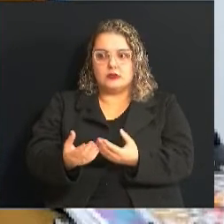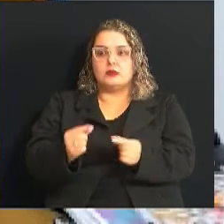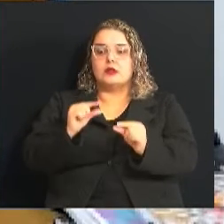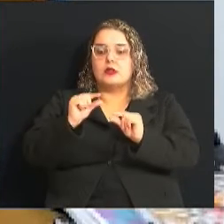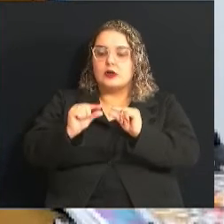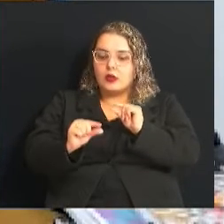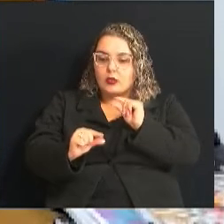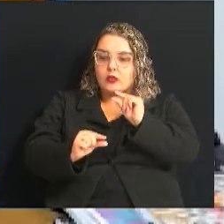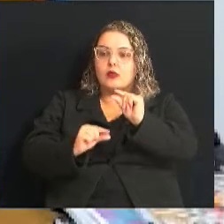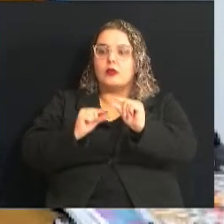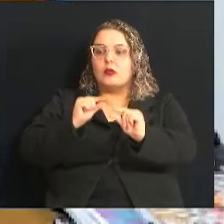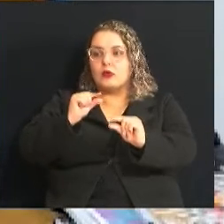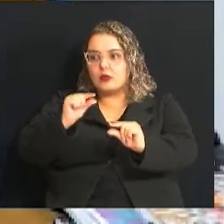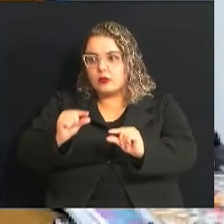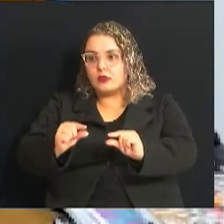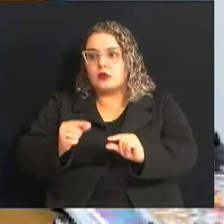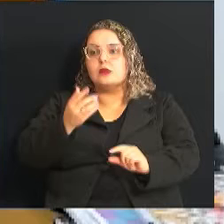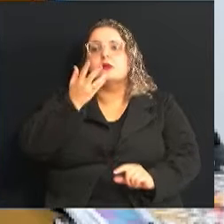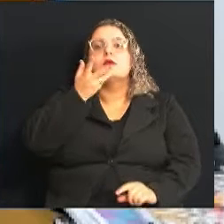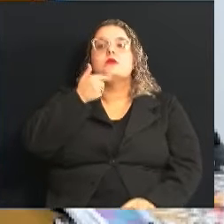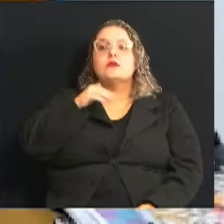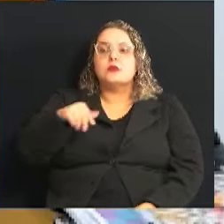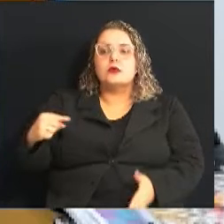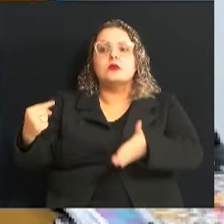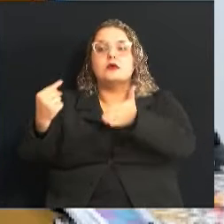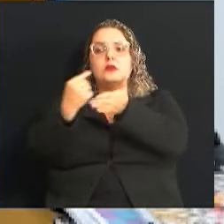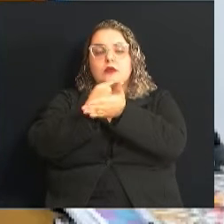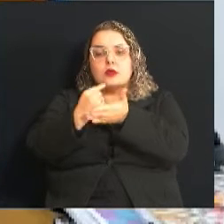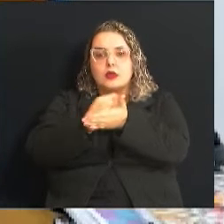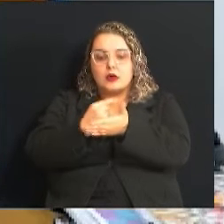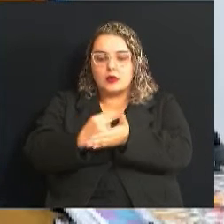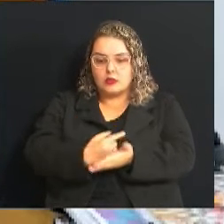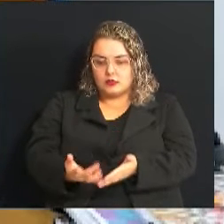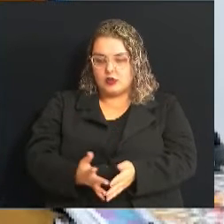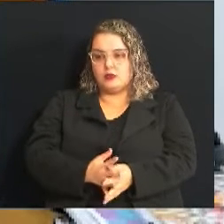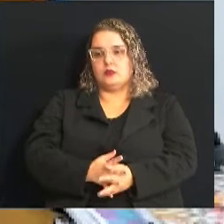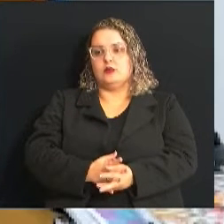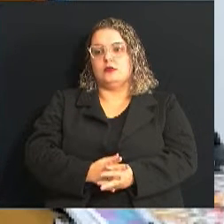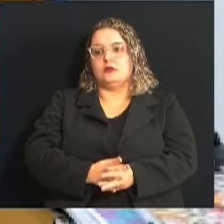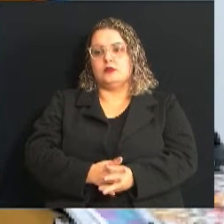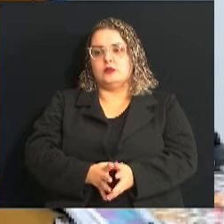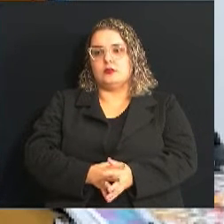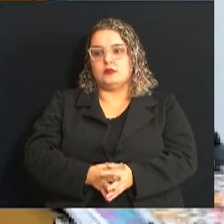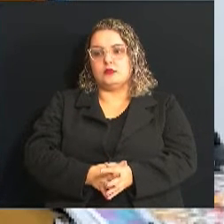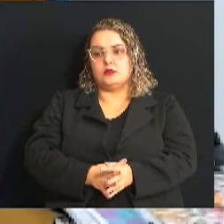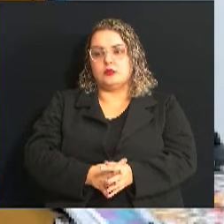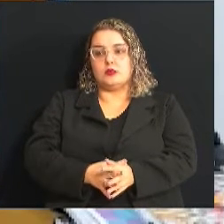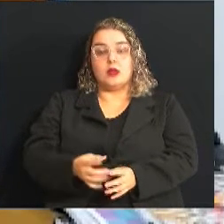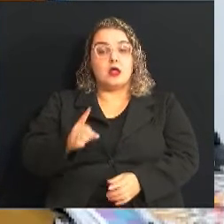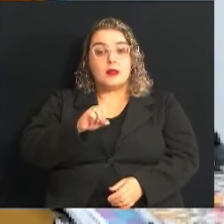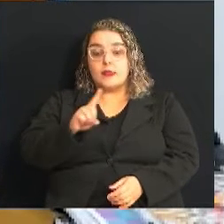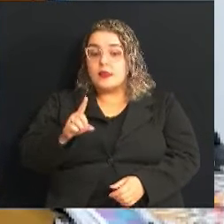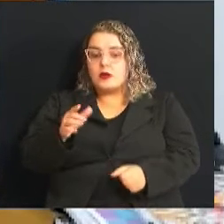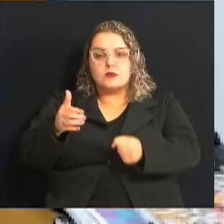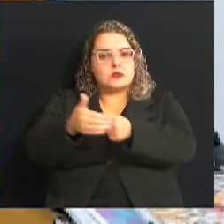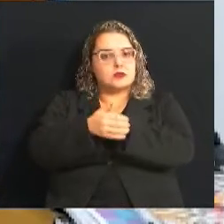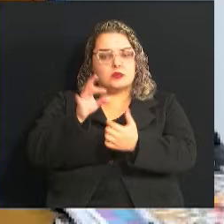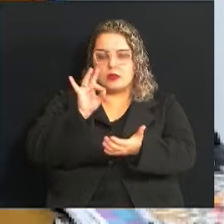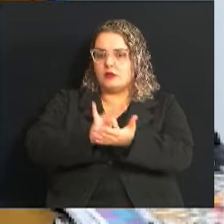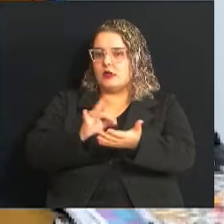poucos e conforme a criança vai perguntando. Então, sem não negligenciar isso, porque